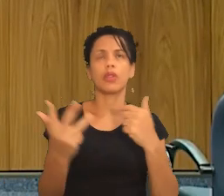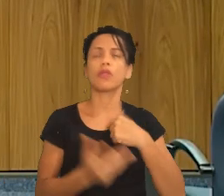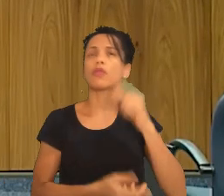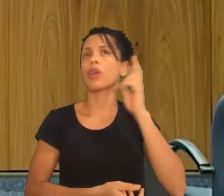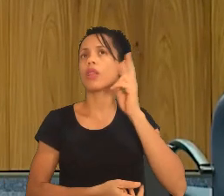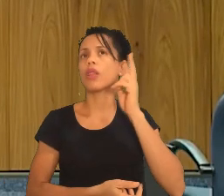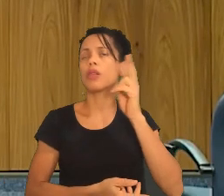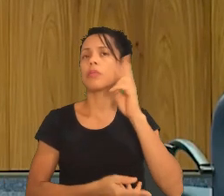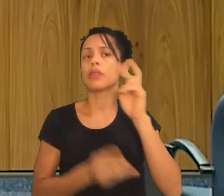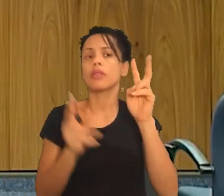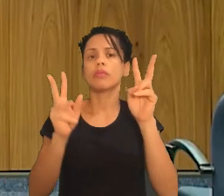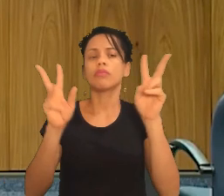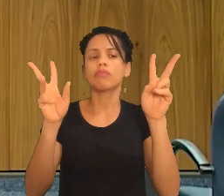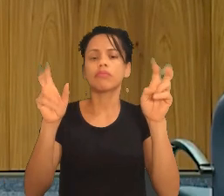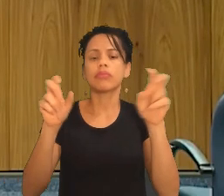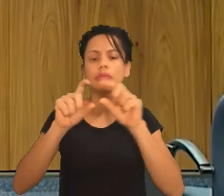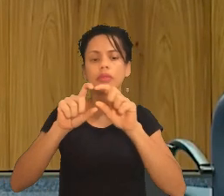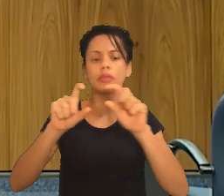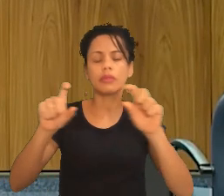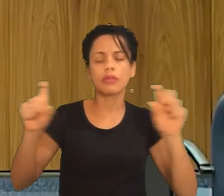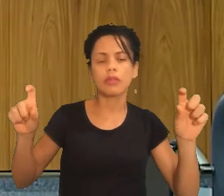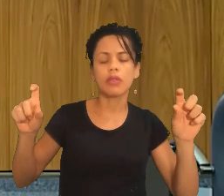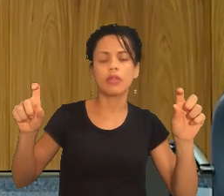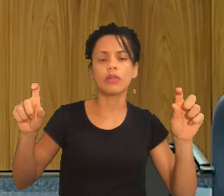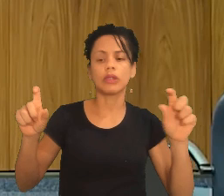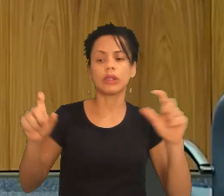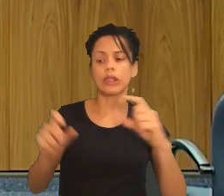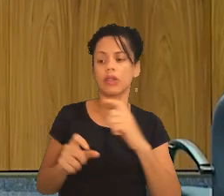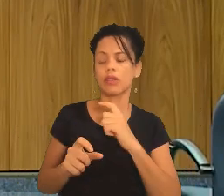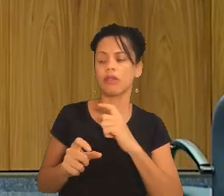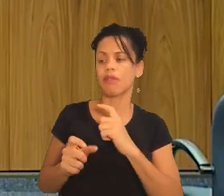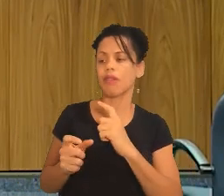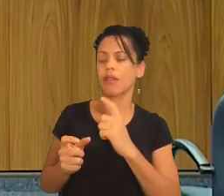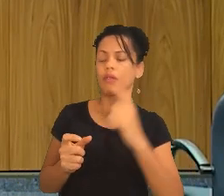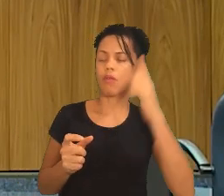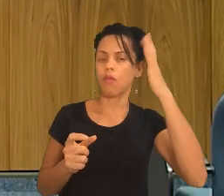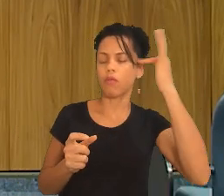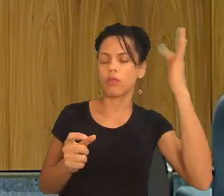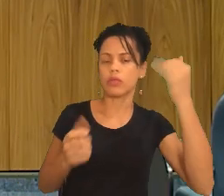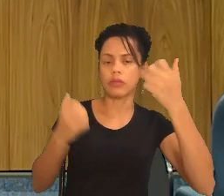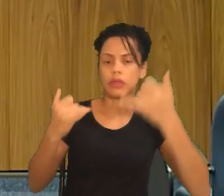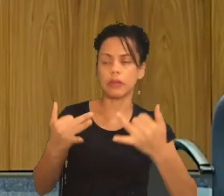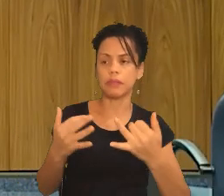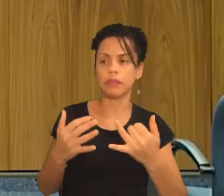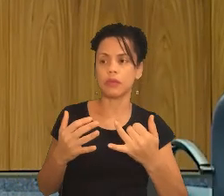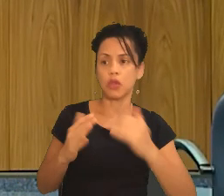daquele filósofo Wittgenstein que fala sobre aquilo que a gente não pode falar, a gente deve se calar.